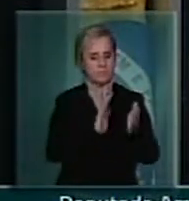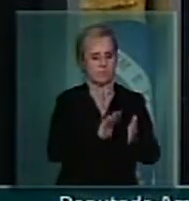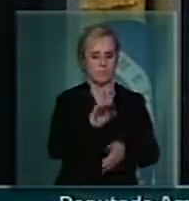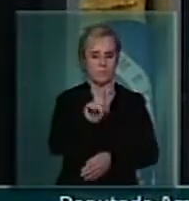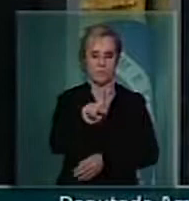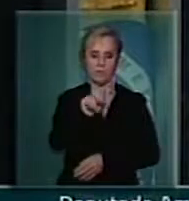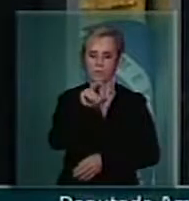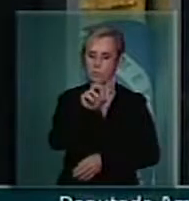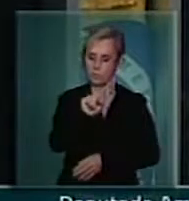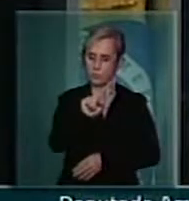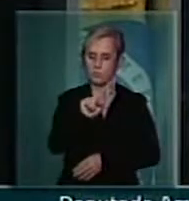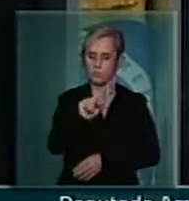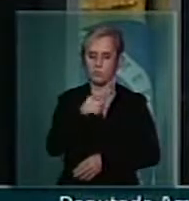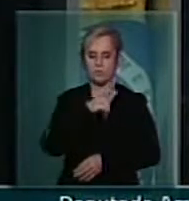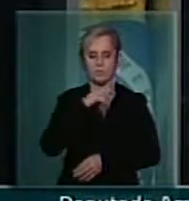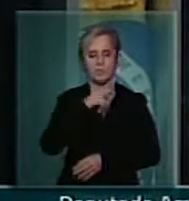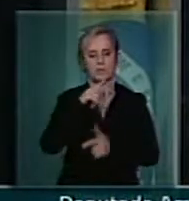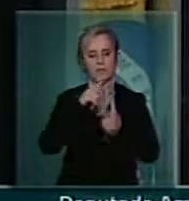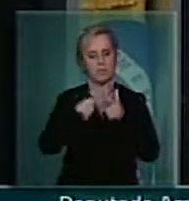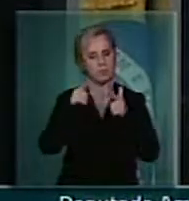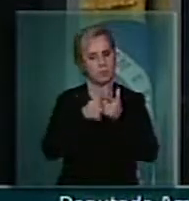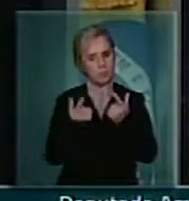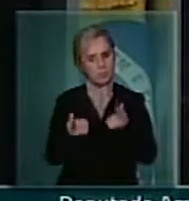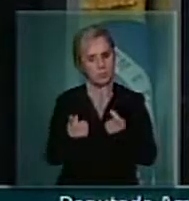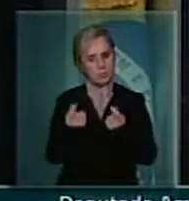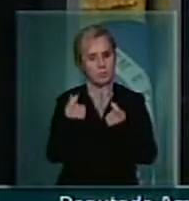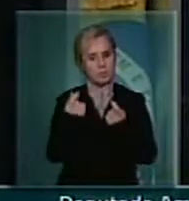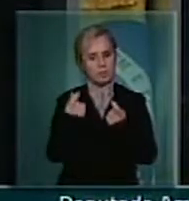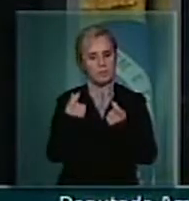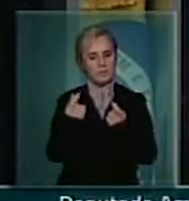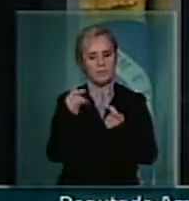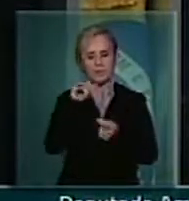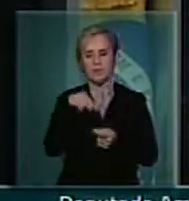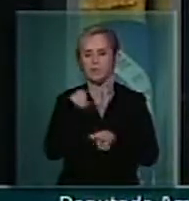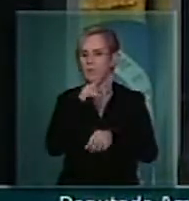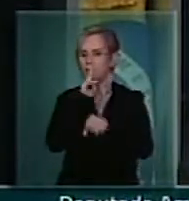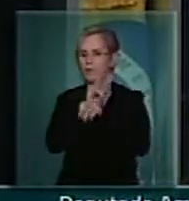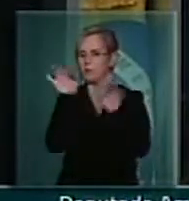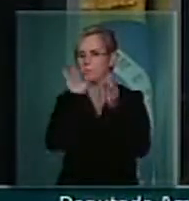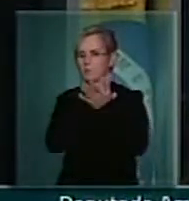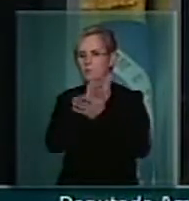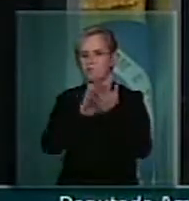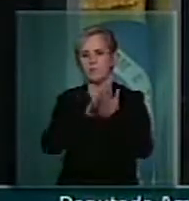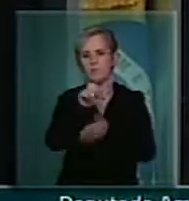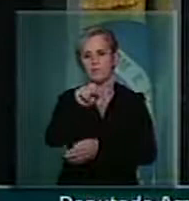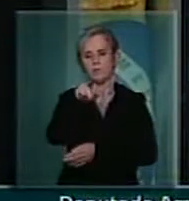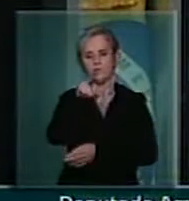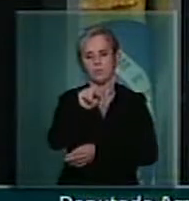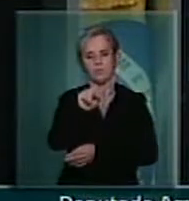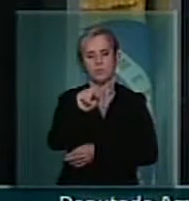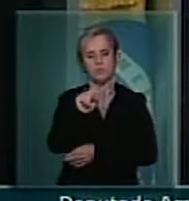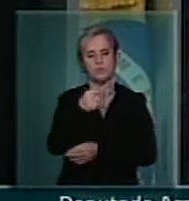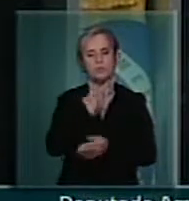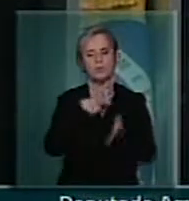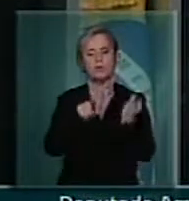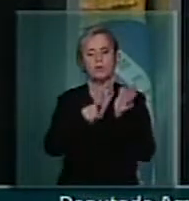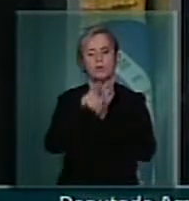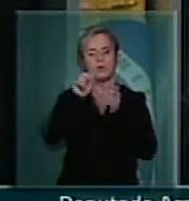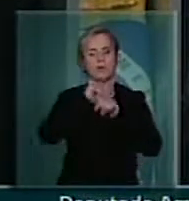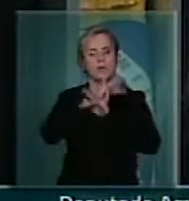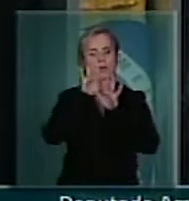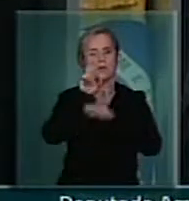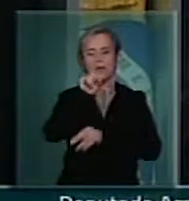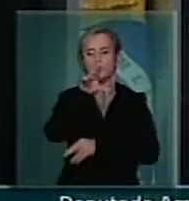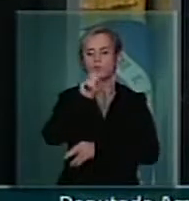apesar da sua deficiência... E quando nós não defendemos o SUS, eu quero deixar logo claro, não é que o SUS seja o sistema